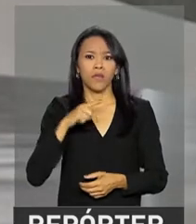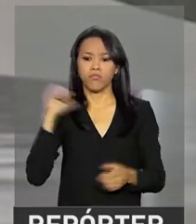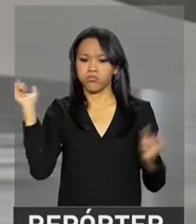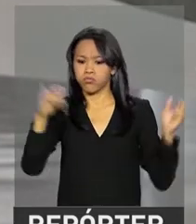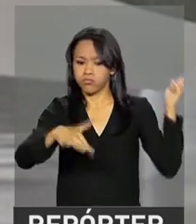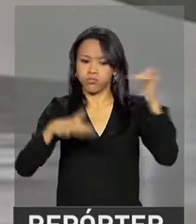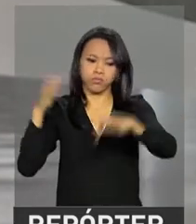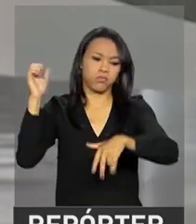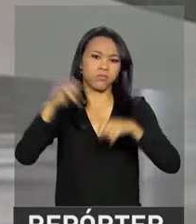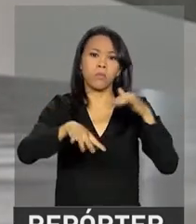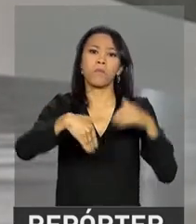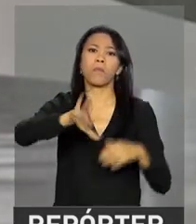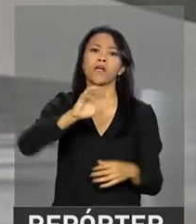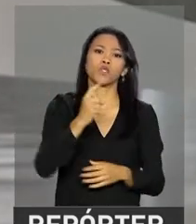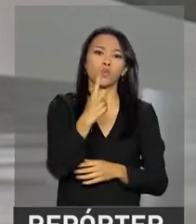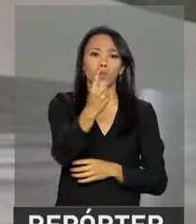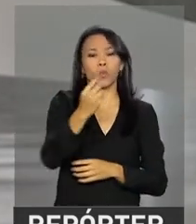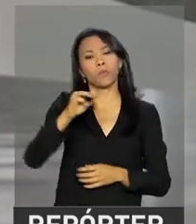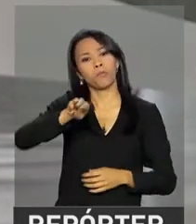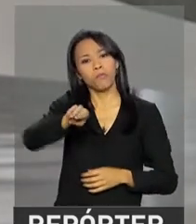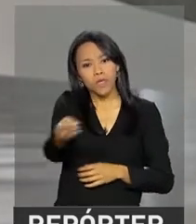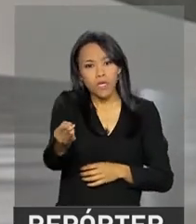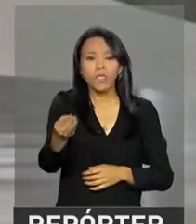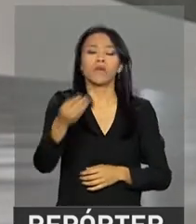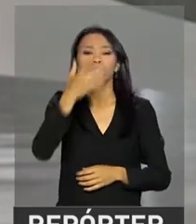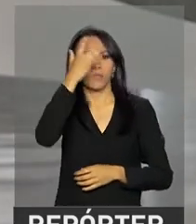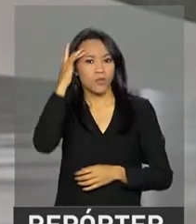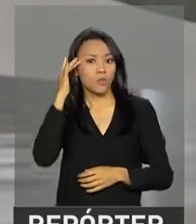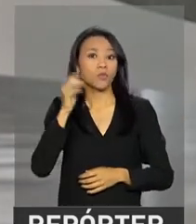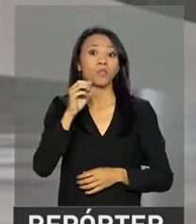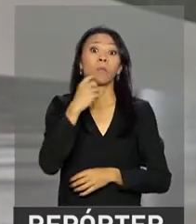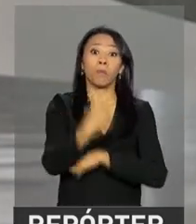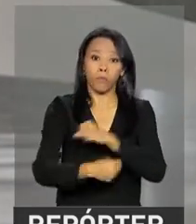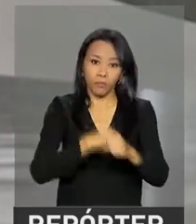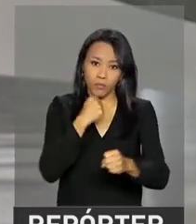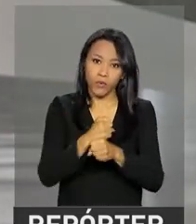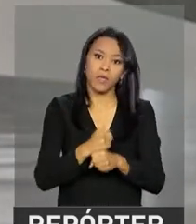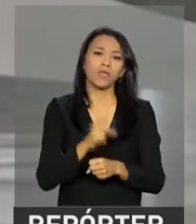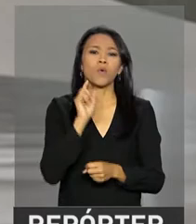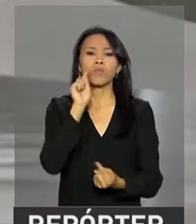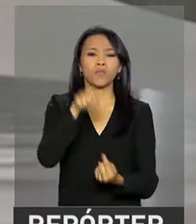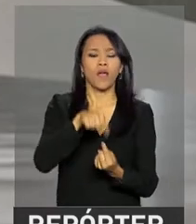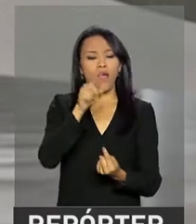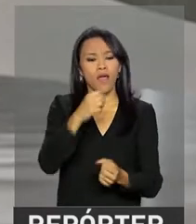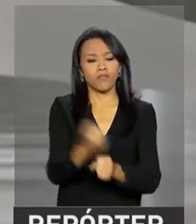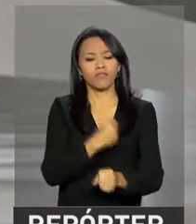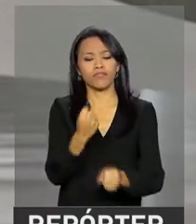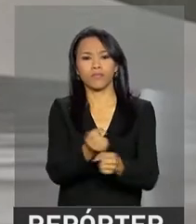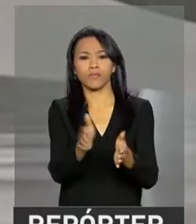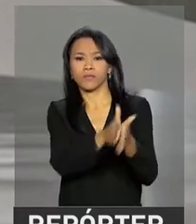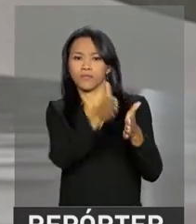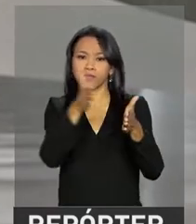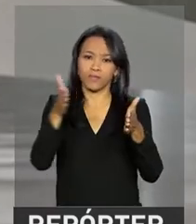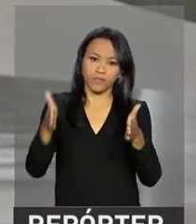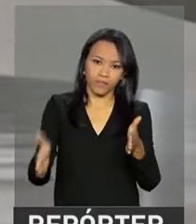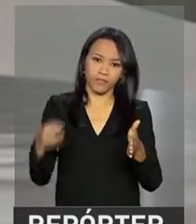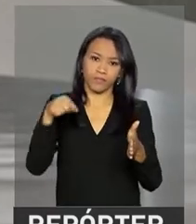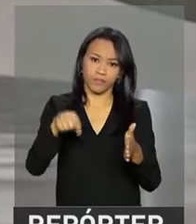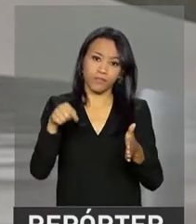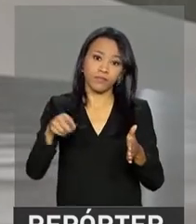milhão de passageiros por ano o projeto prevê aí obras de ampliação do terminal de passageiros